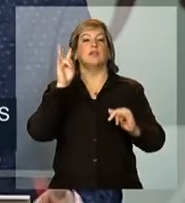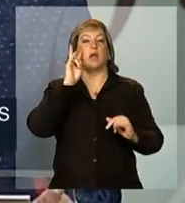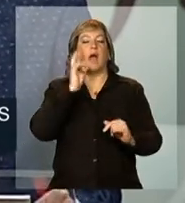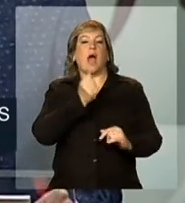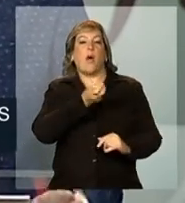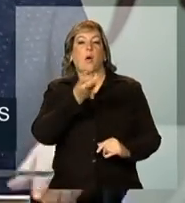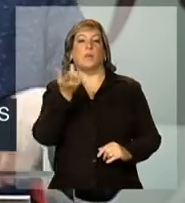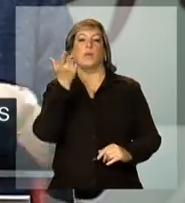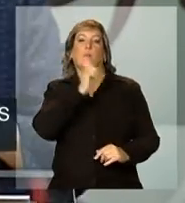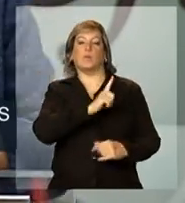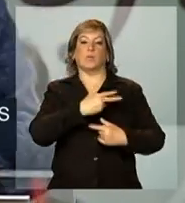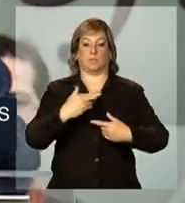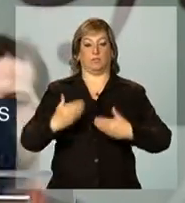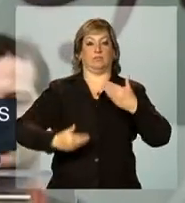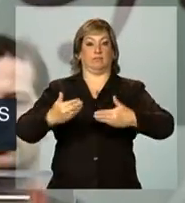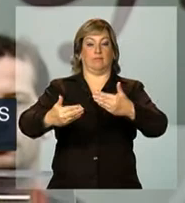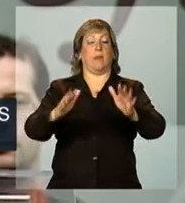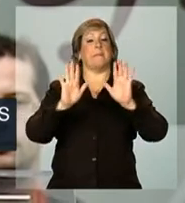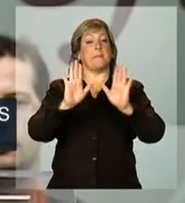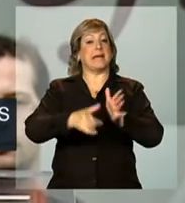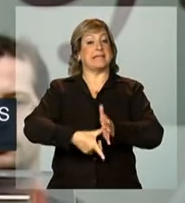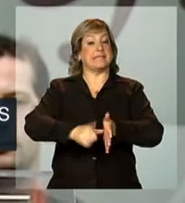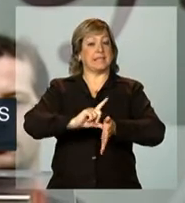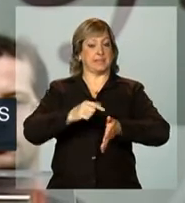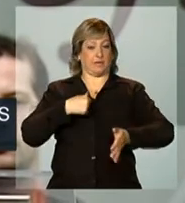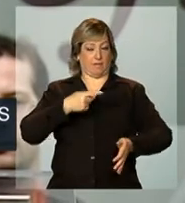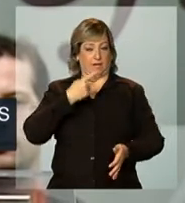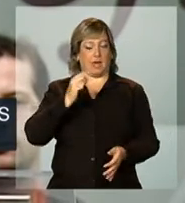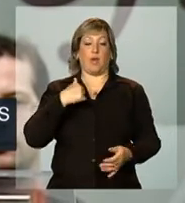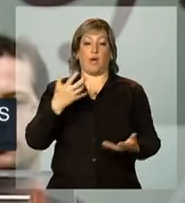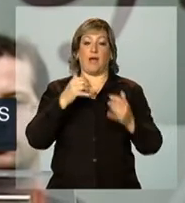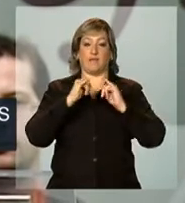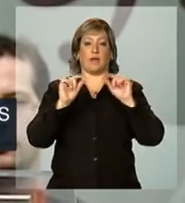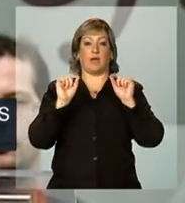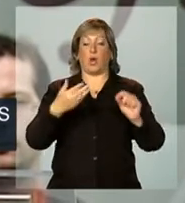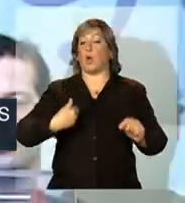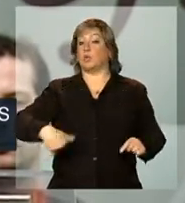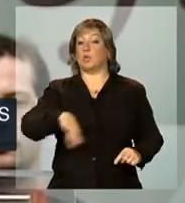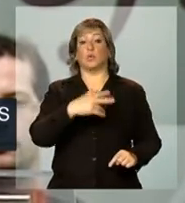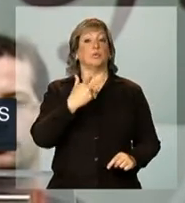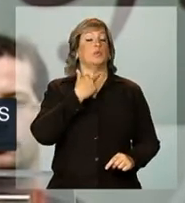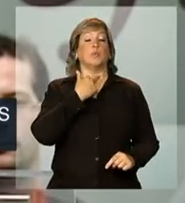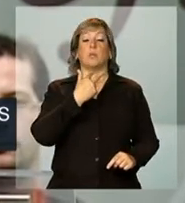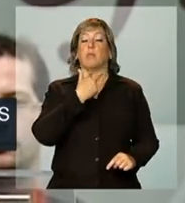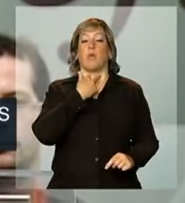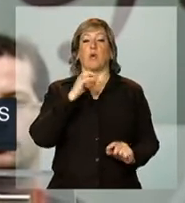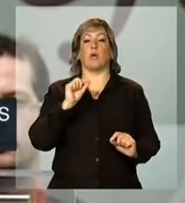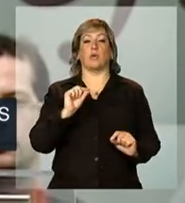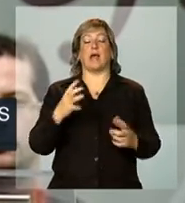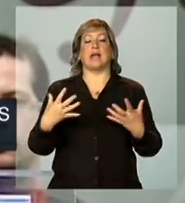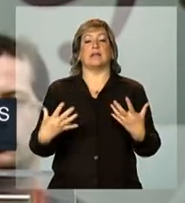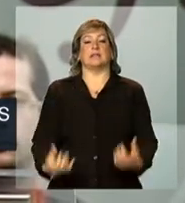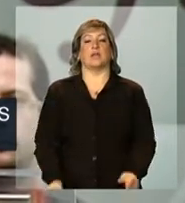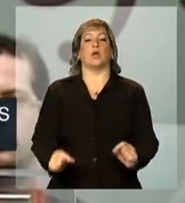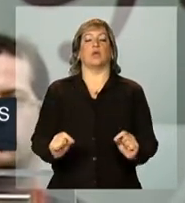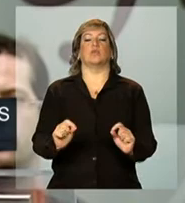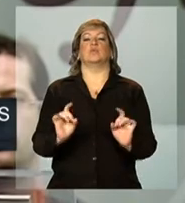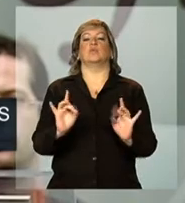e avanços. Mas, antes de eu falar, eu quero dizer que a gente não pode se contentar com o que já